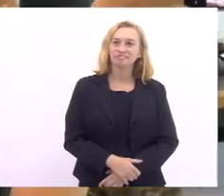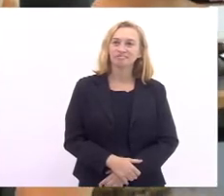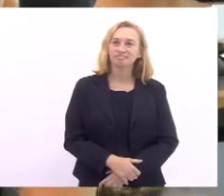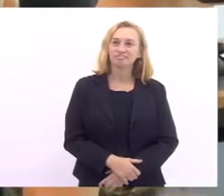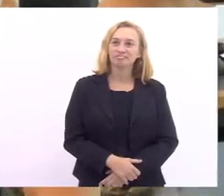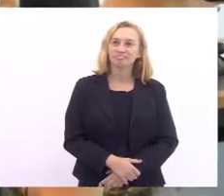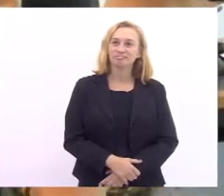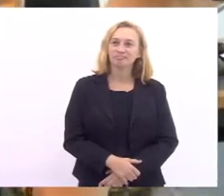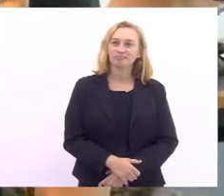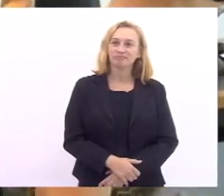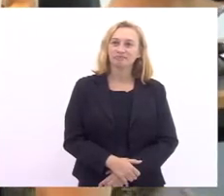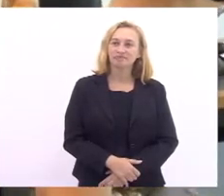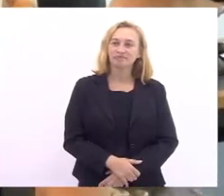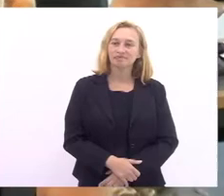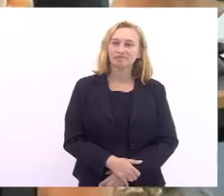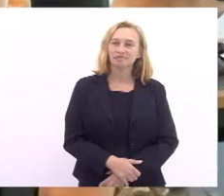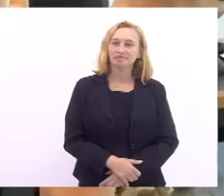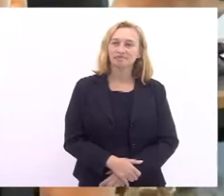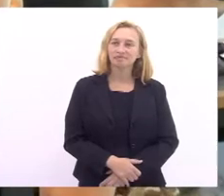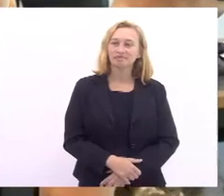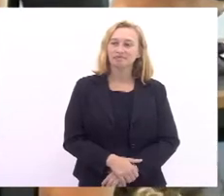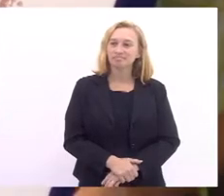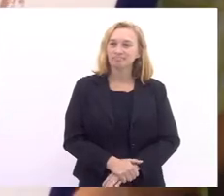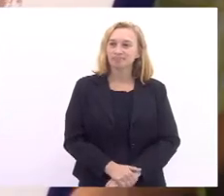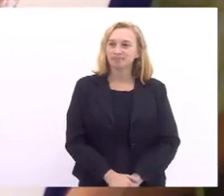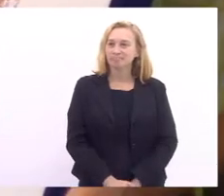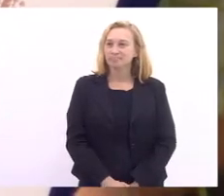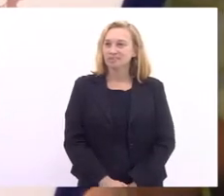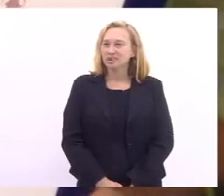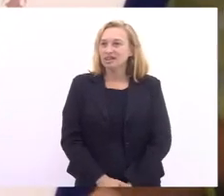mas ali ó o centro é